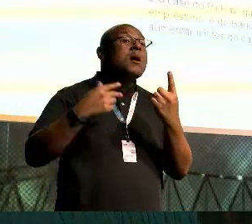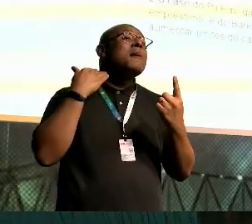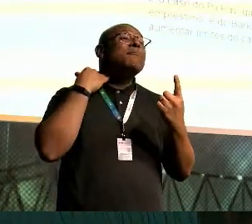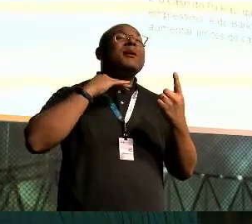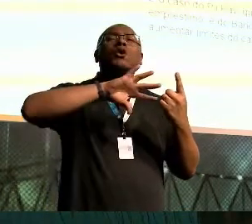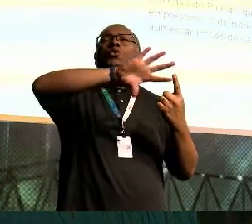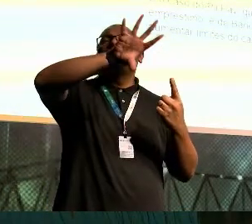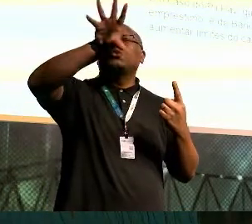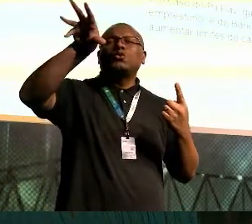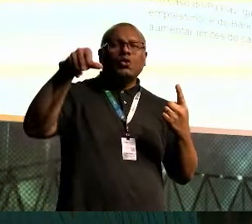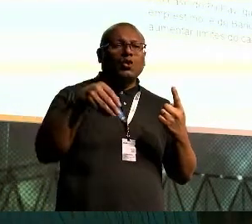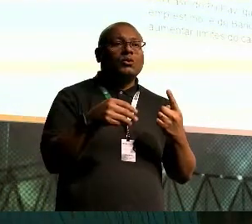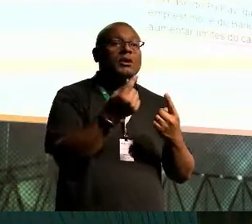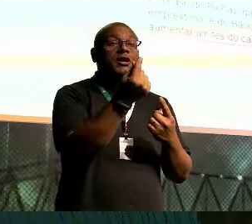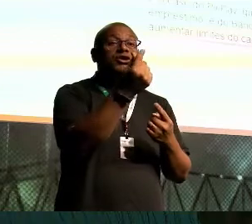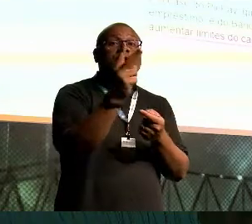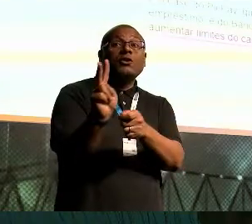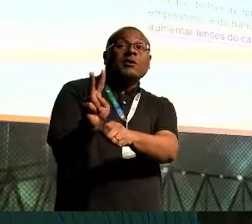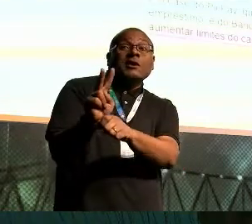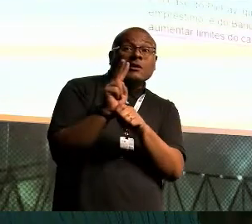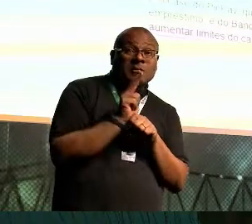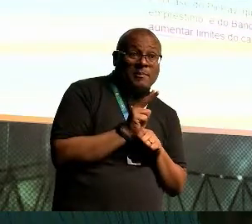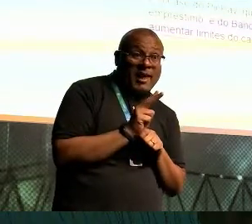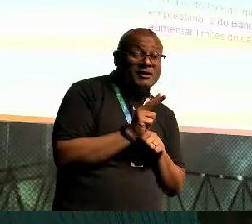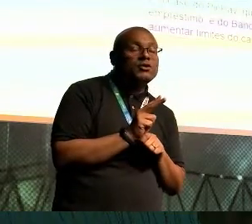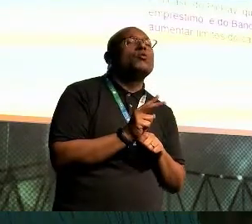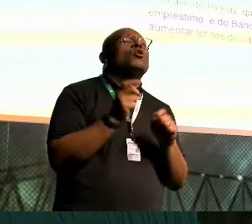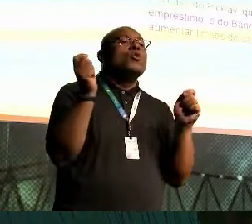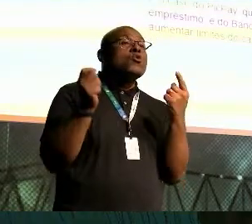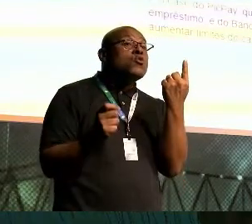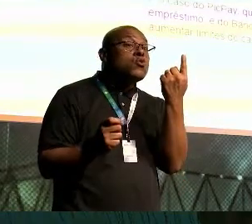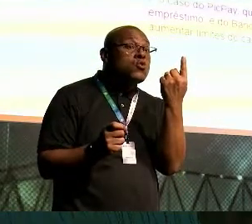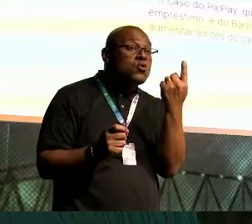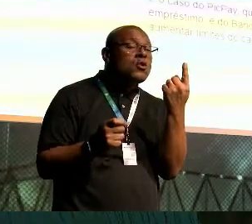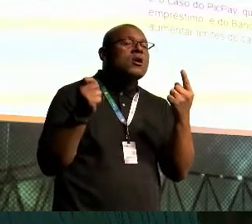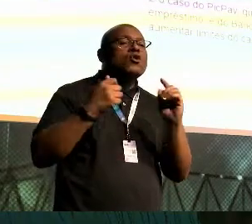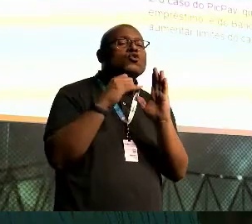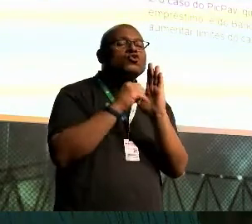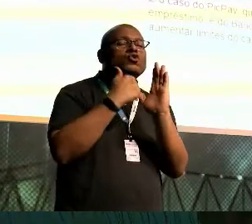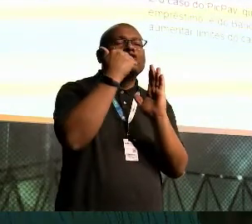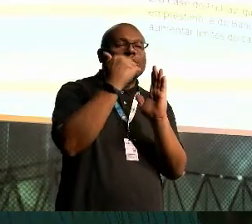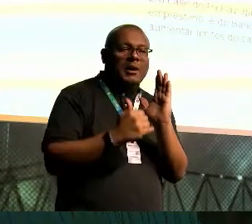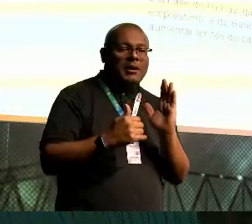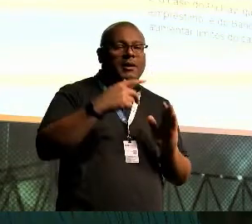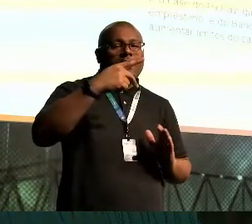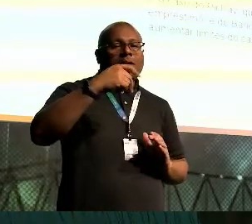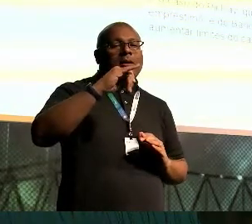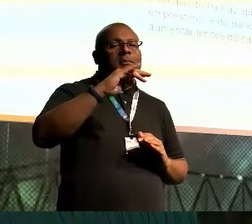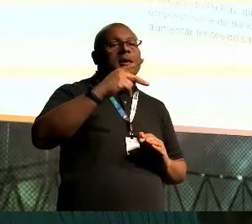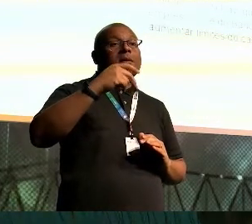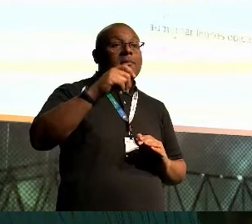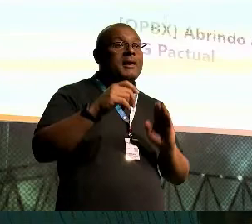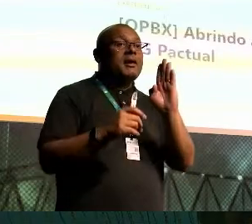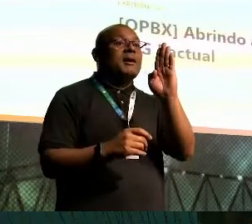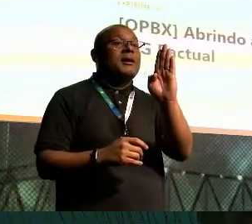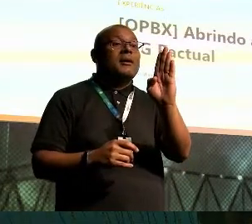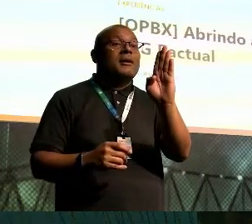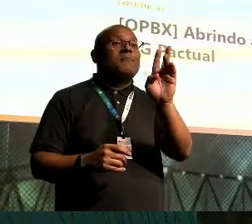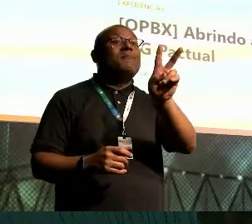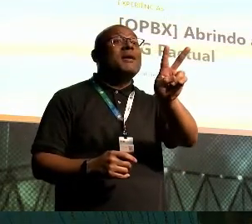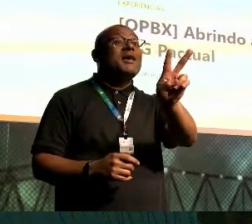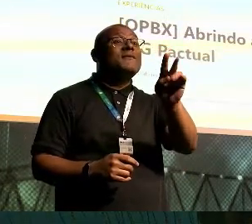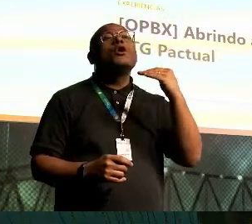serviços financeiros já estão disponíveis com o Open Finance, é o caso do PicPay e do BV, que considera as informações para aumentar limites do cartão de